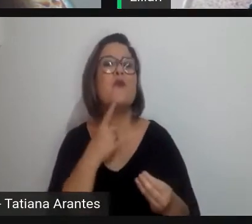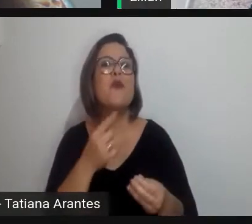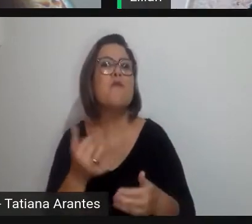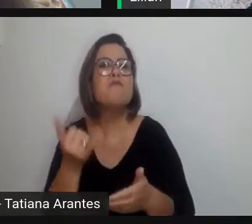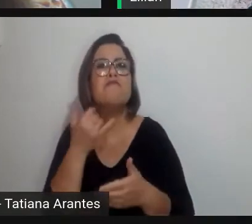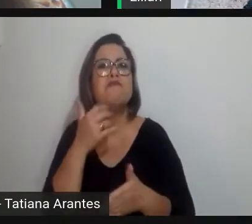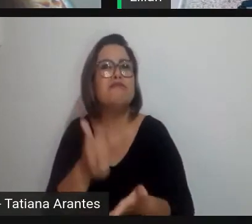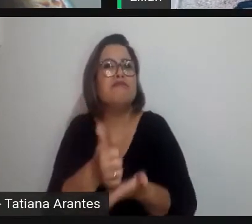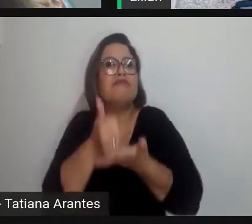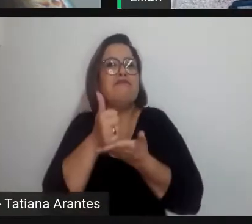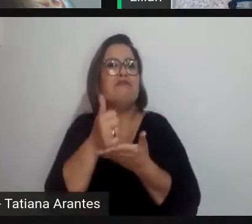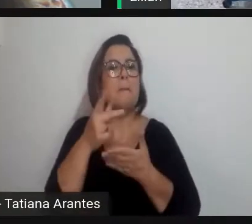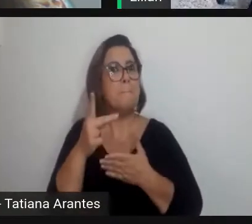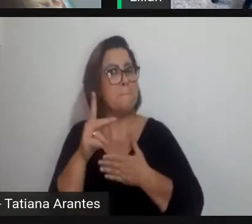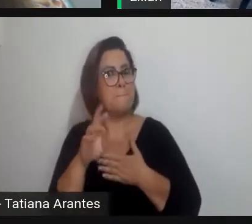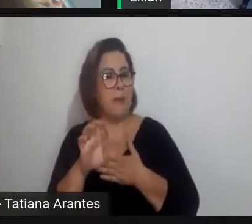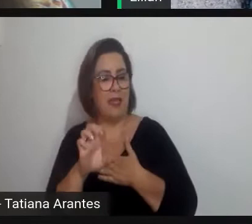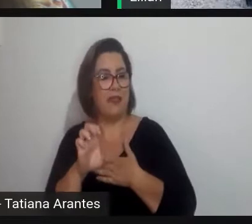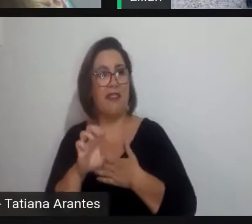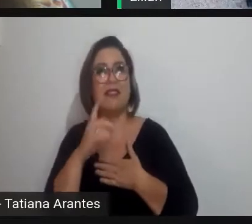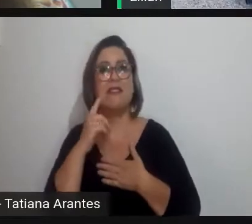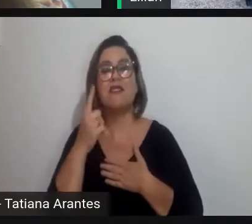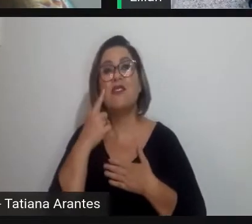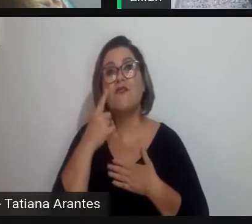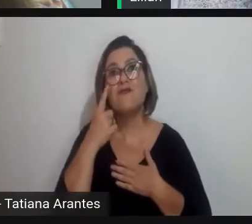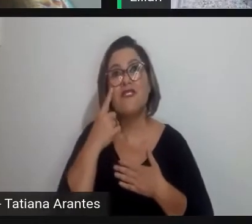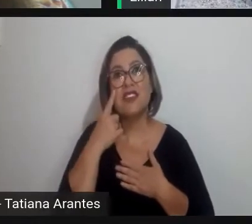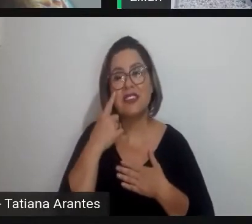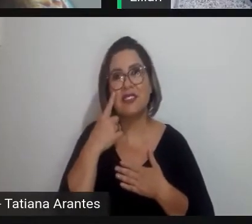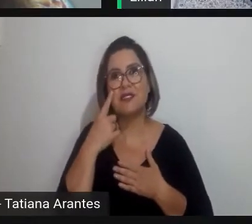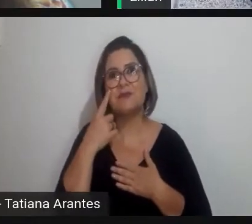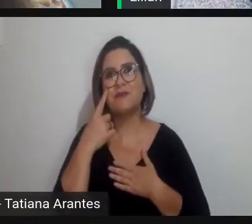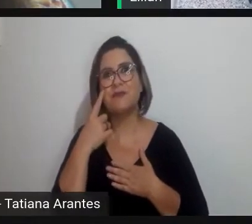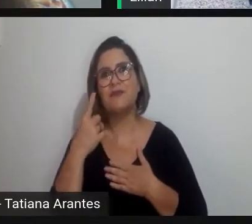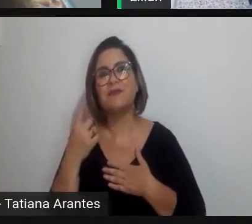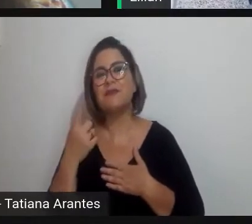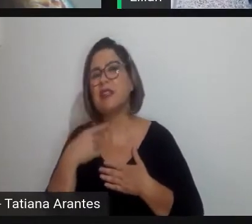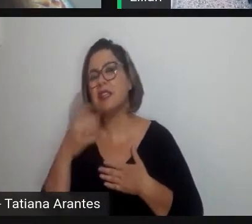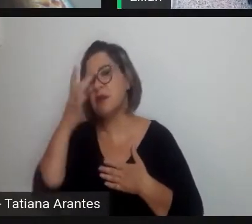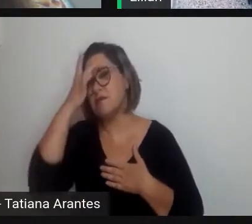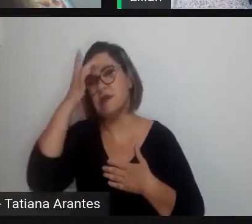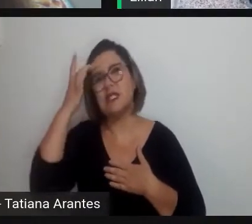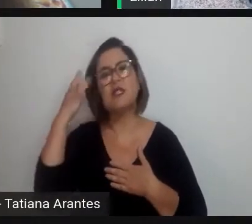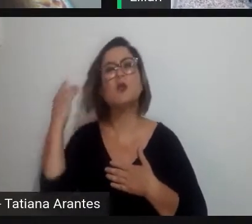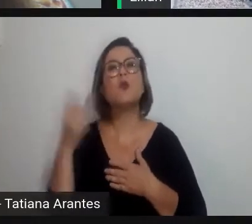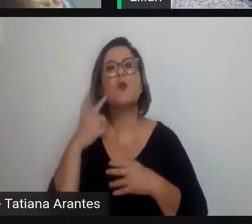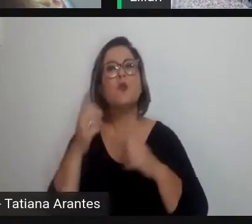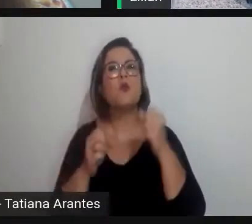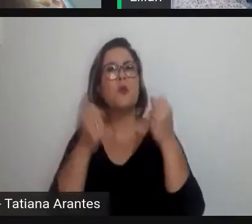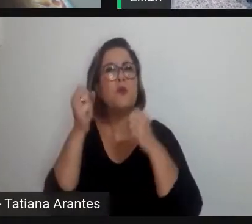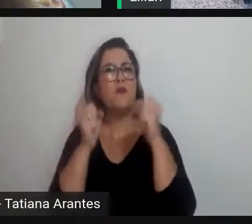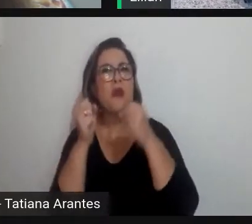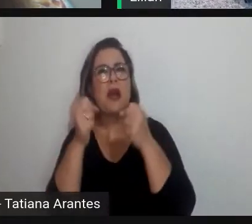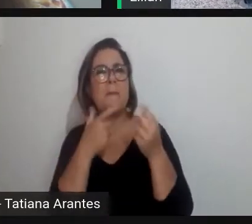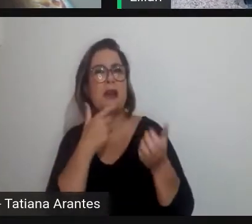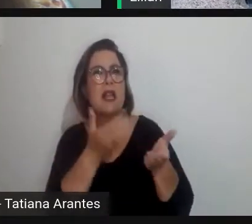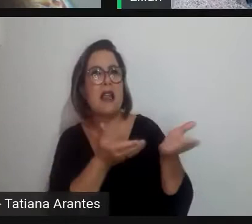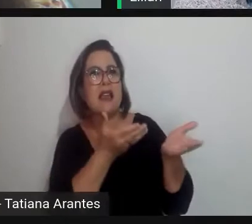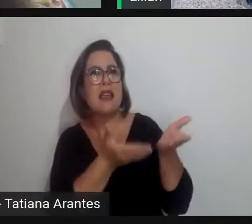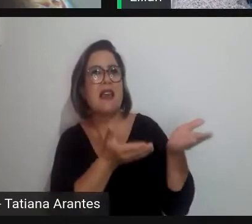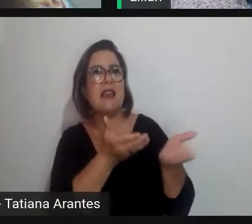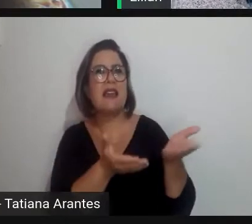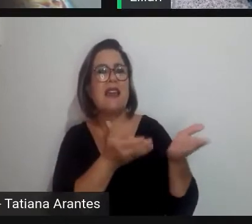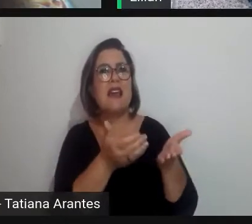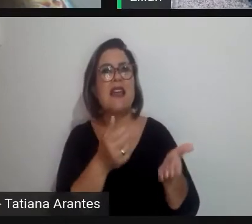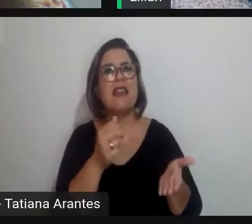É muito comum a gente encontrar fornecedores, fabricantes, que os apoios de